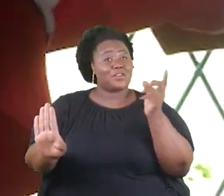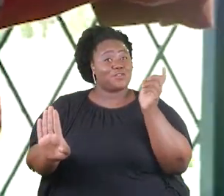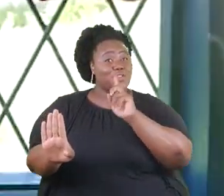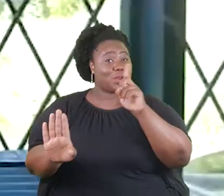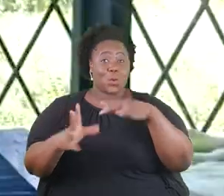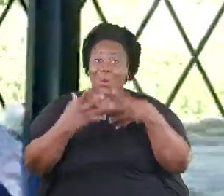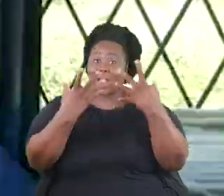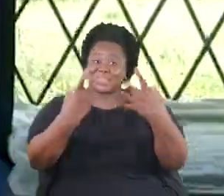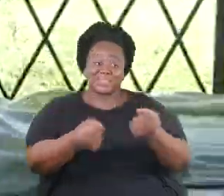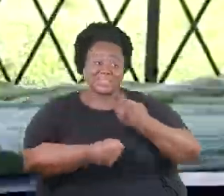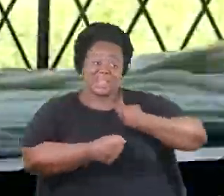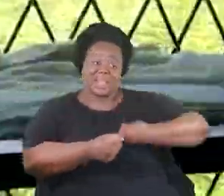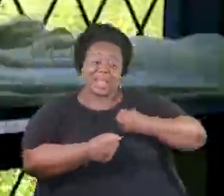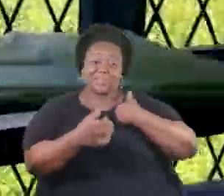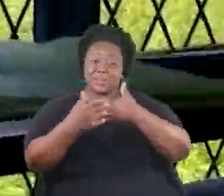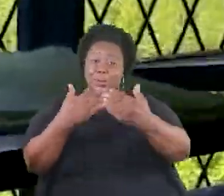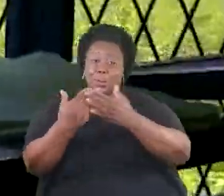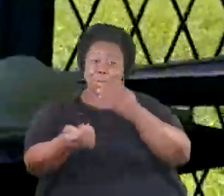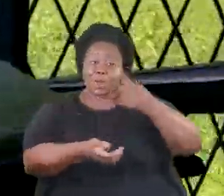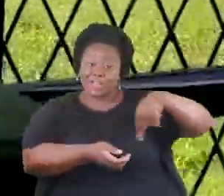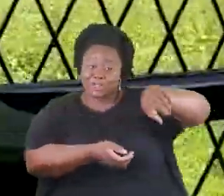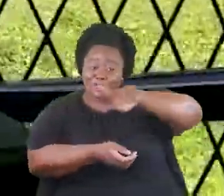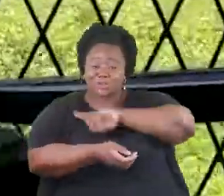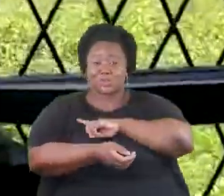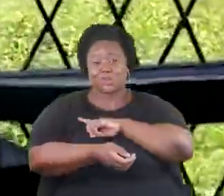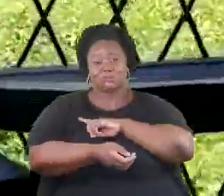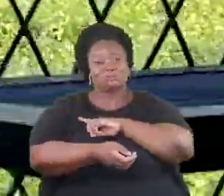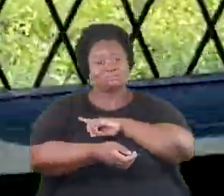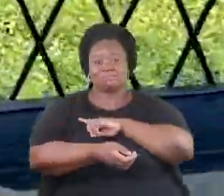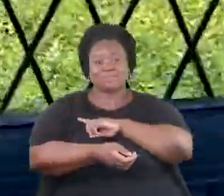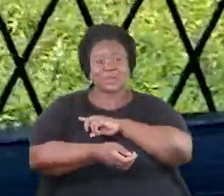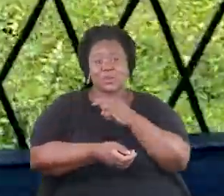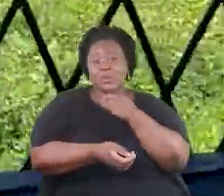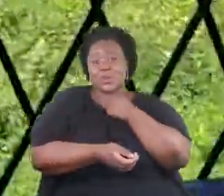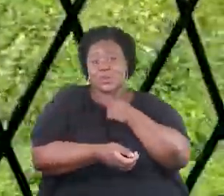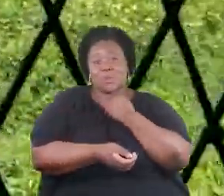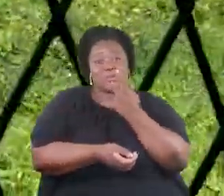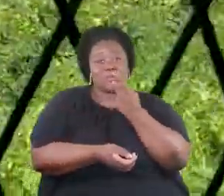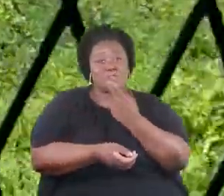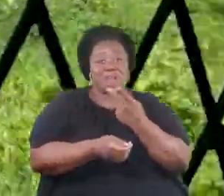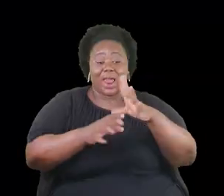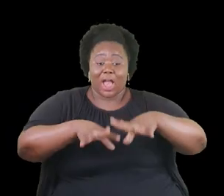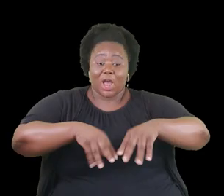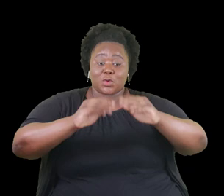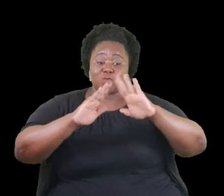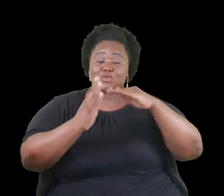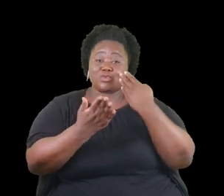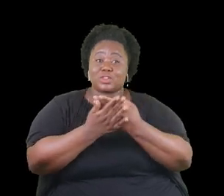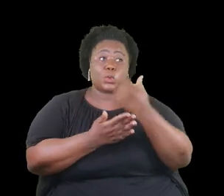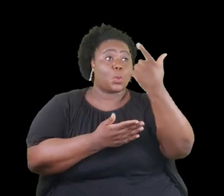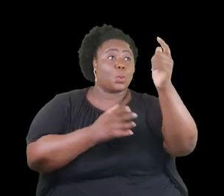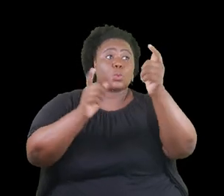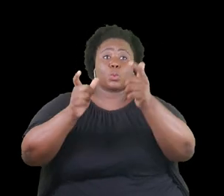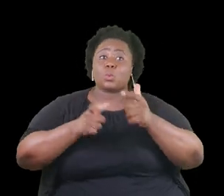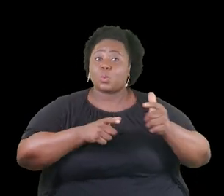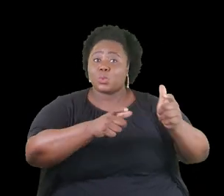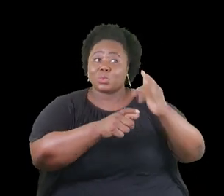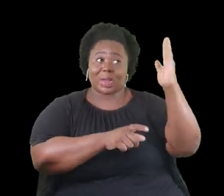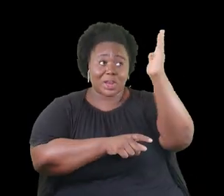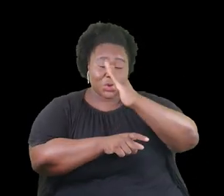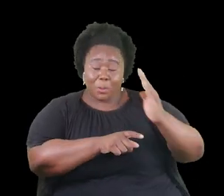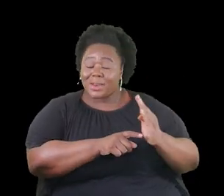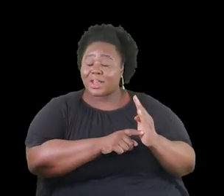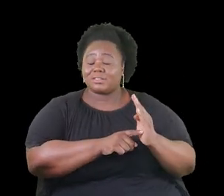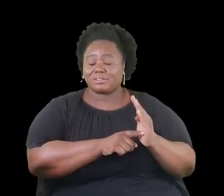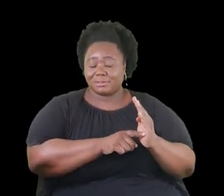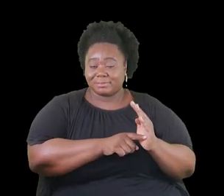próprio direito à vida para qualquer um dentre nós, não poderemos falar que no chão da escola ou em qualquer outra parte desta